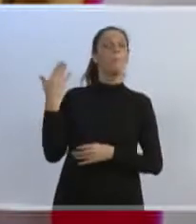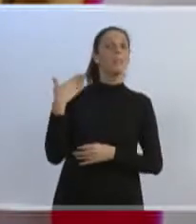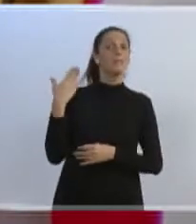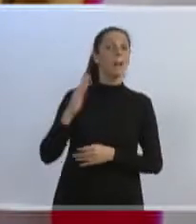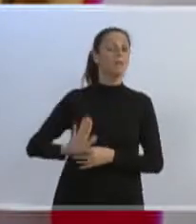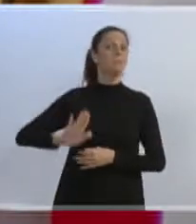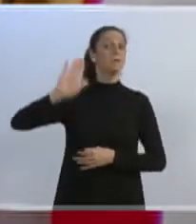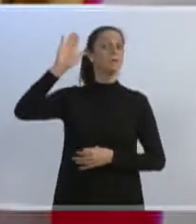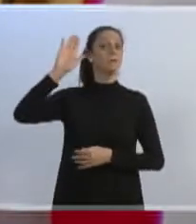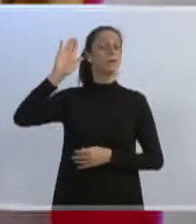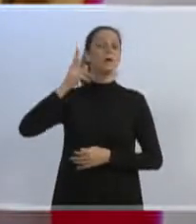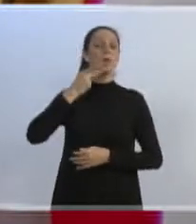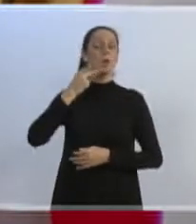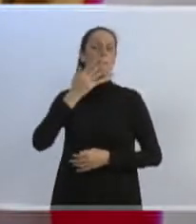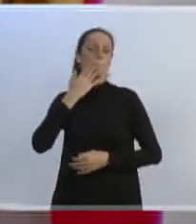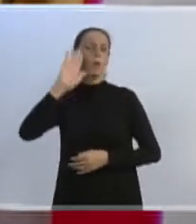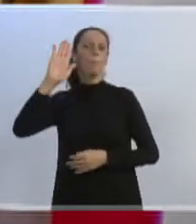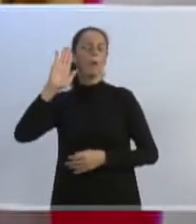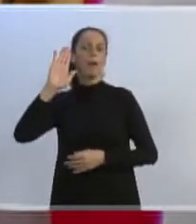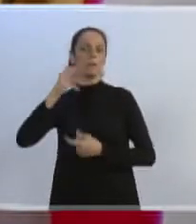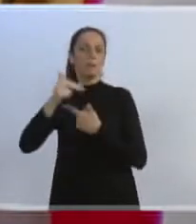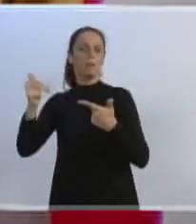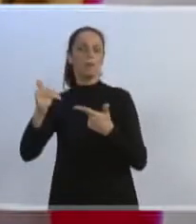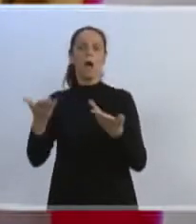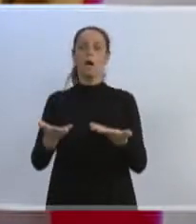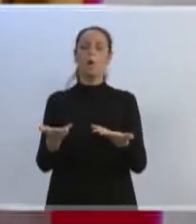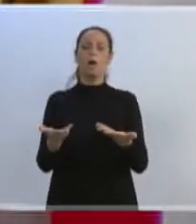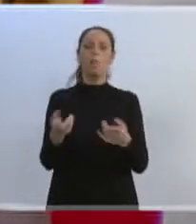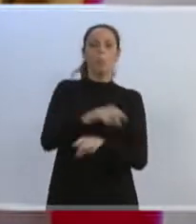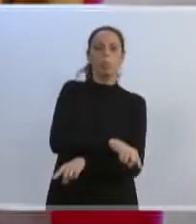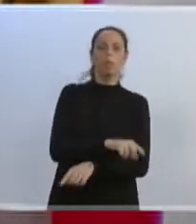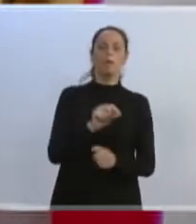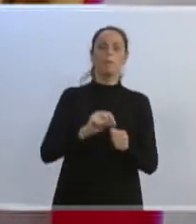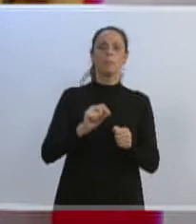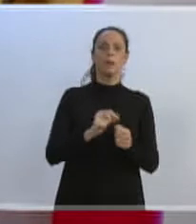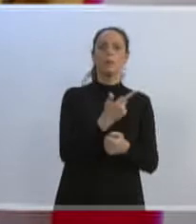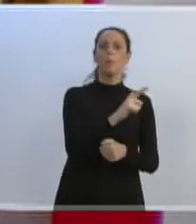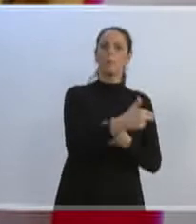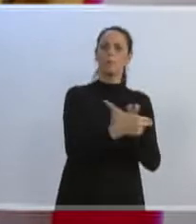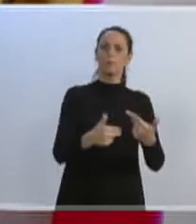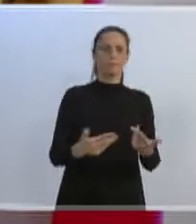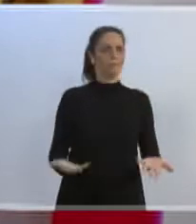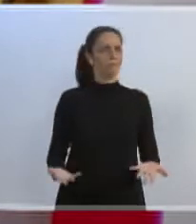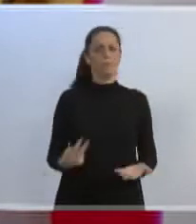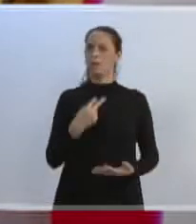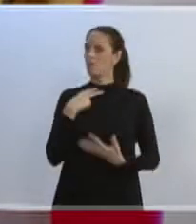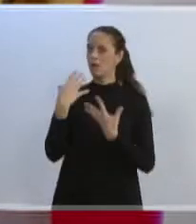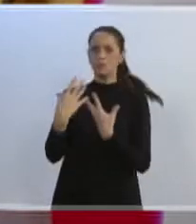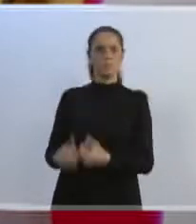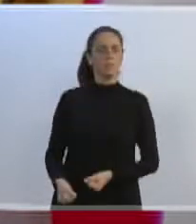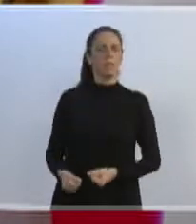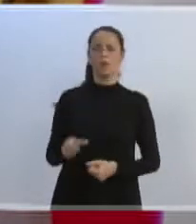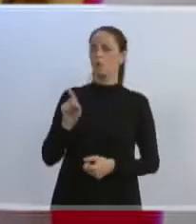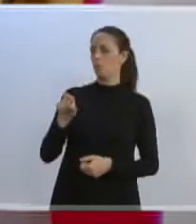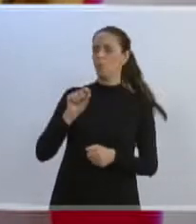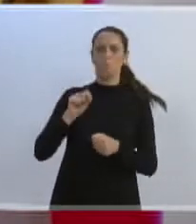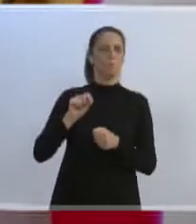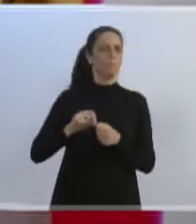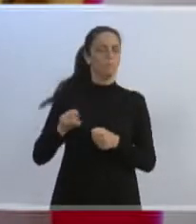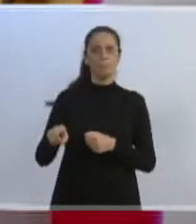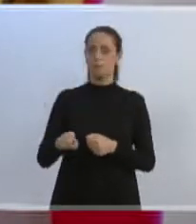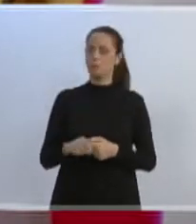uma coisa, agora faz outra, na verdade. Então, eu não posso aceitar essa questão de Vossa Excelência. Jamais vou